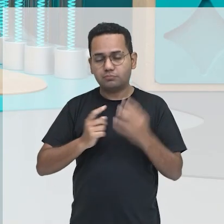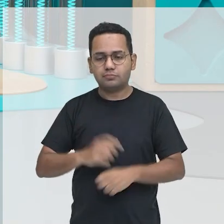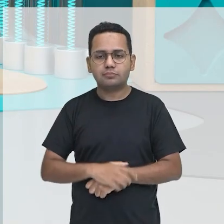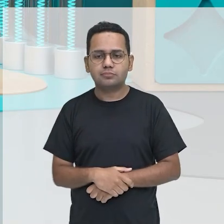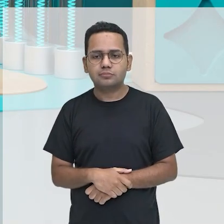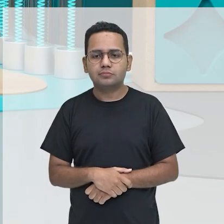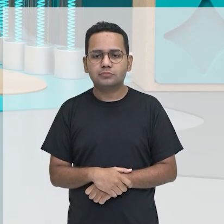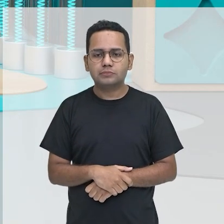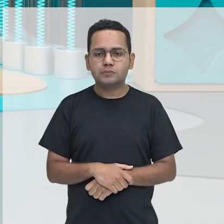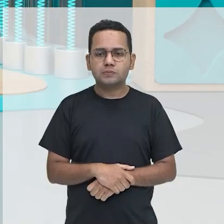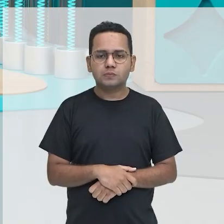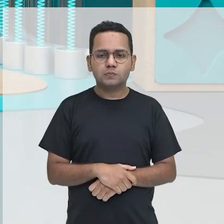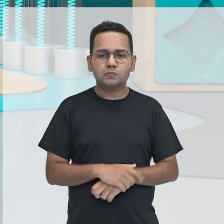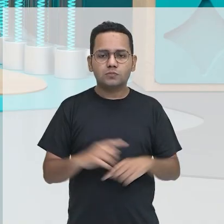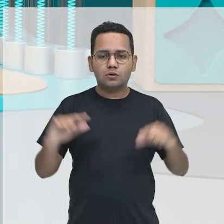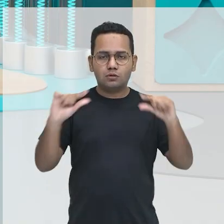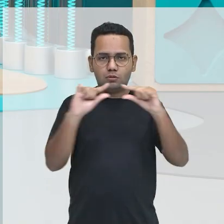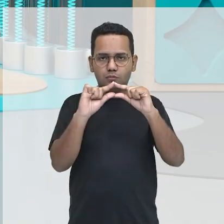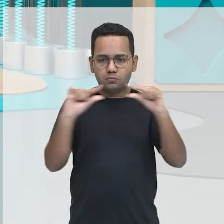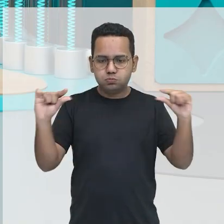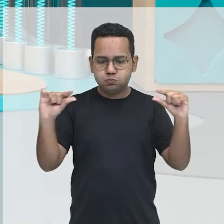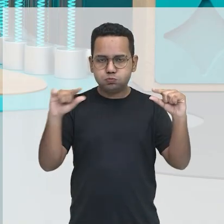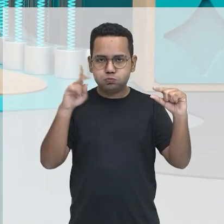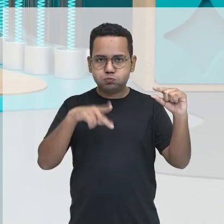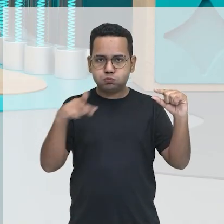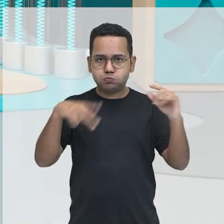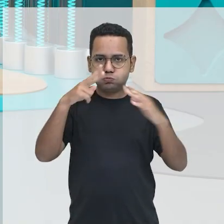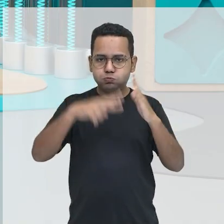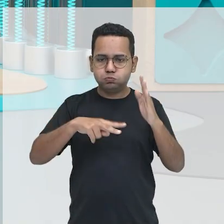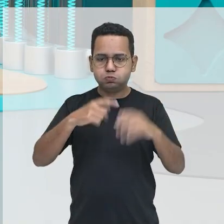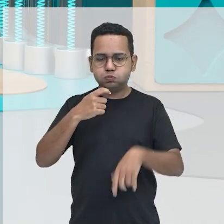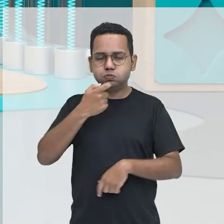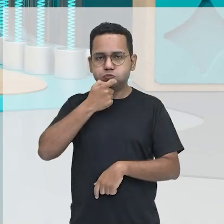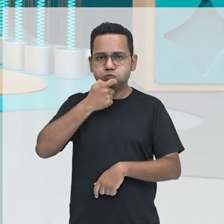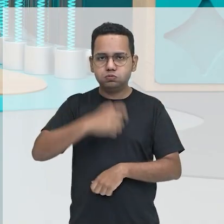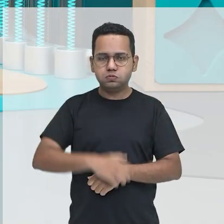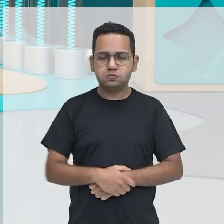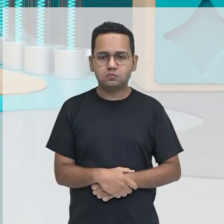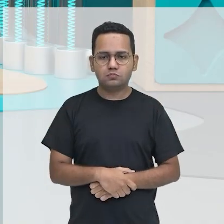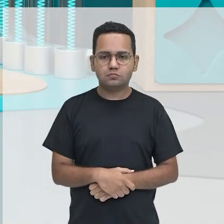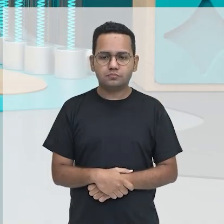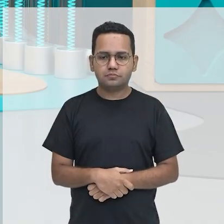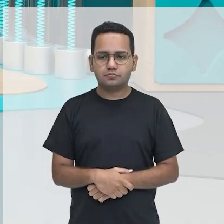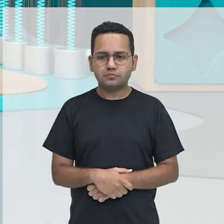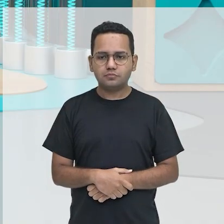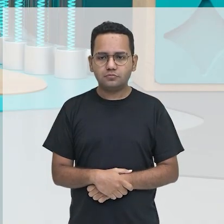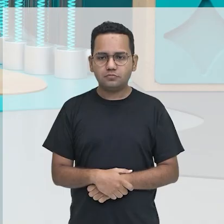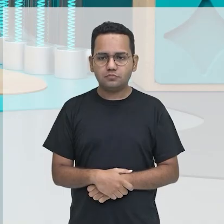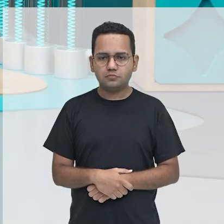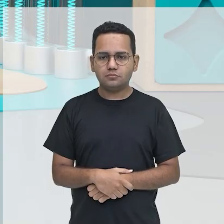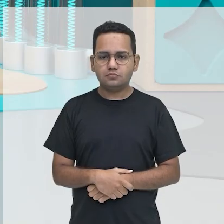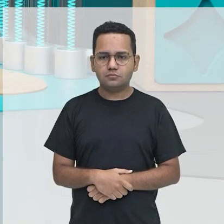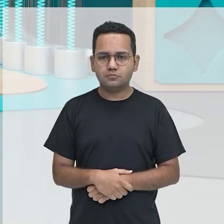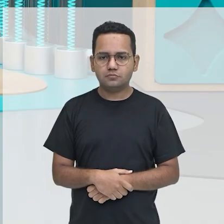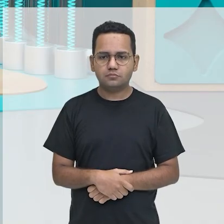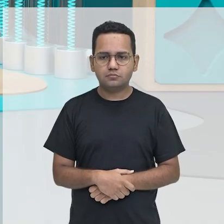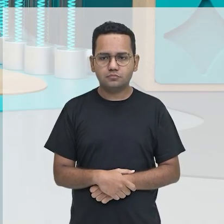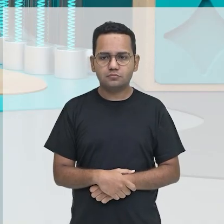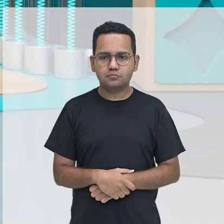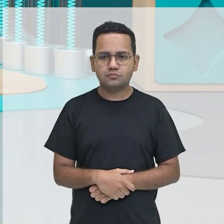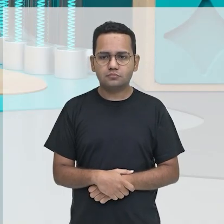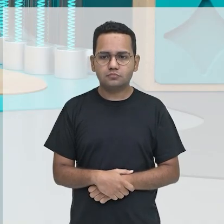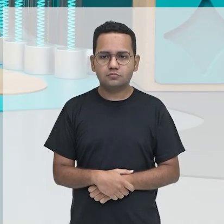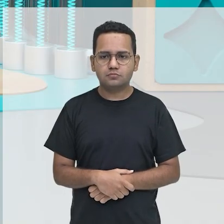leave. Então, because it was late, we decided to leave. Por causa